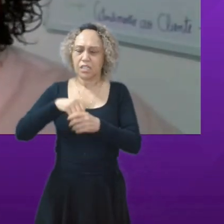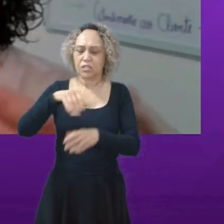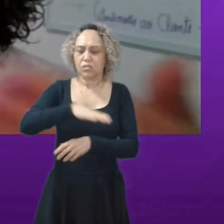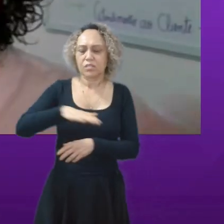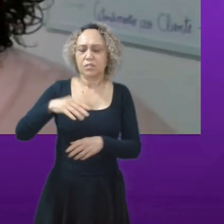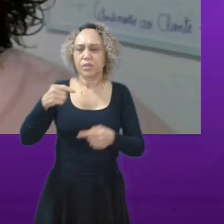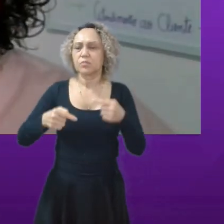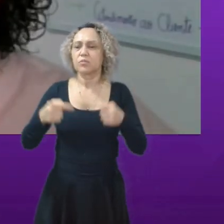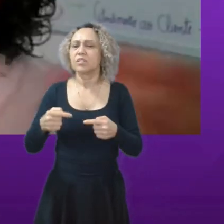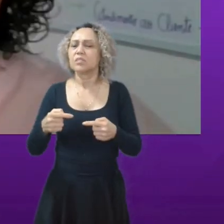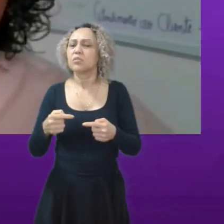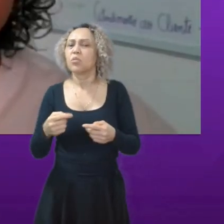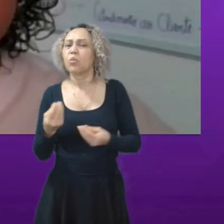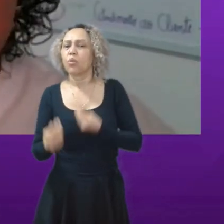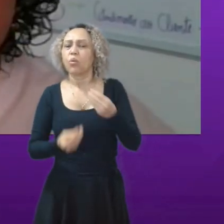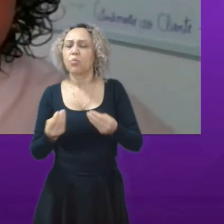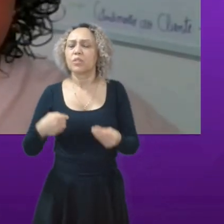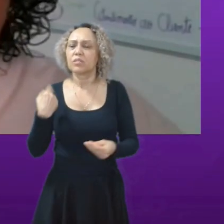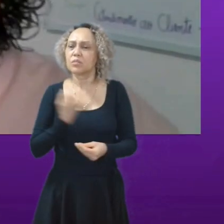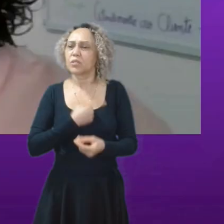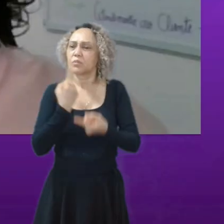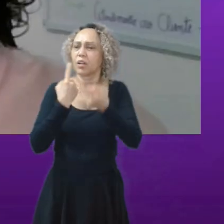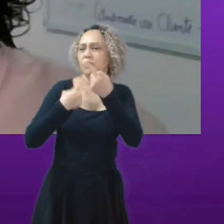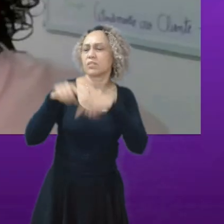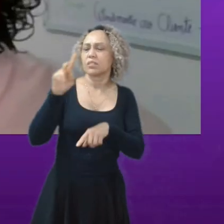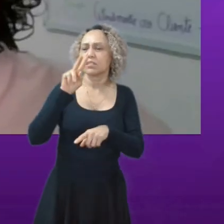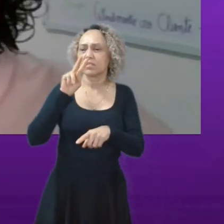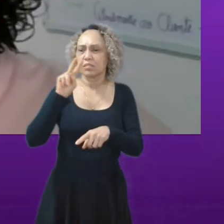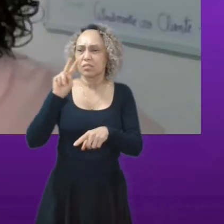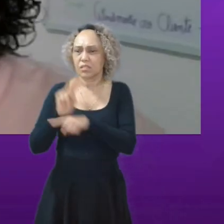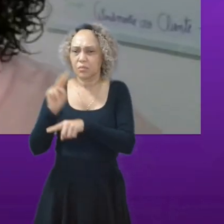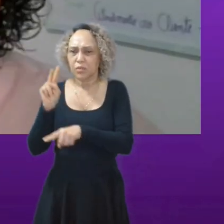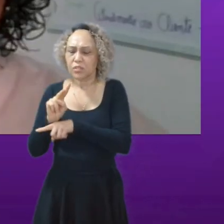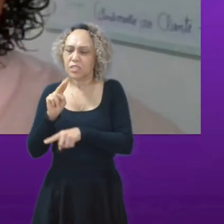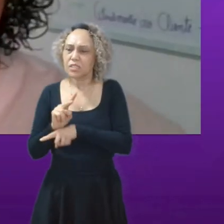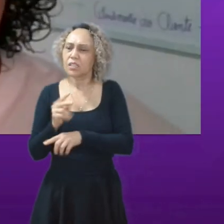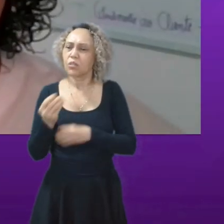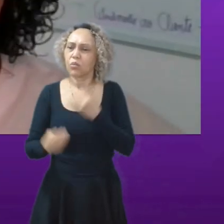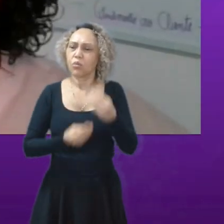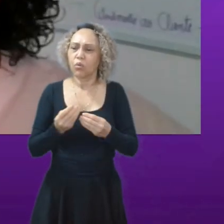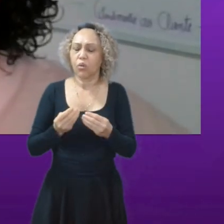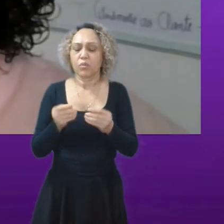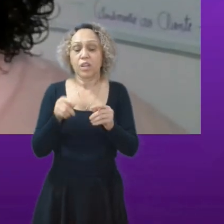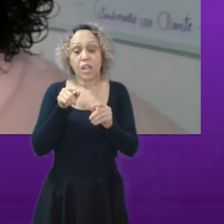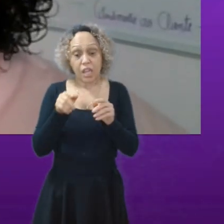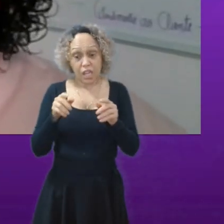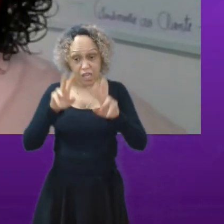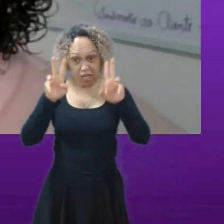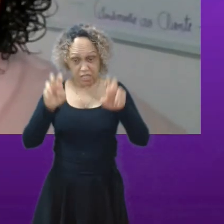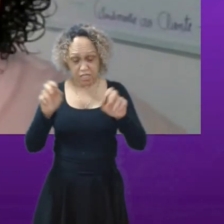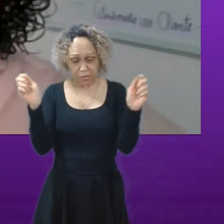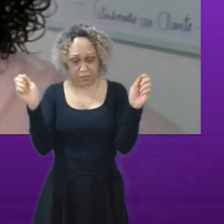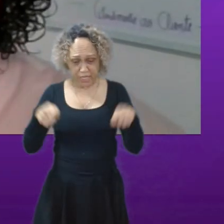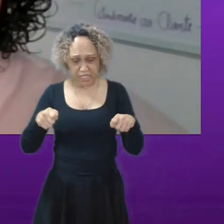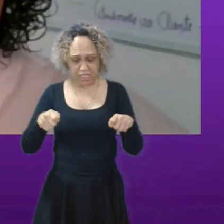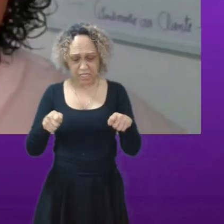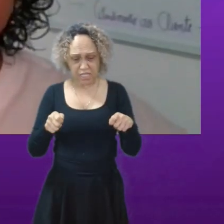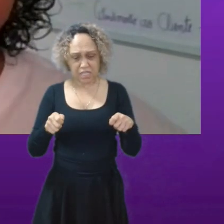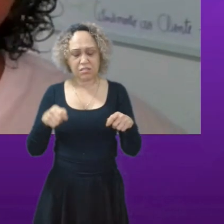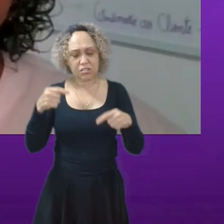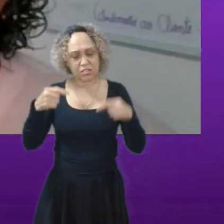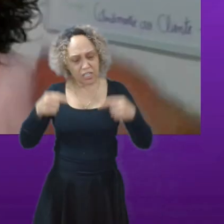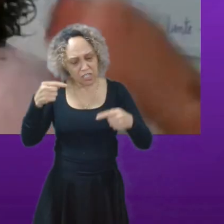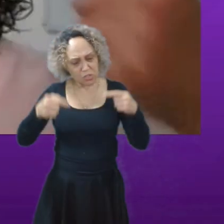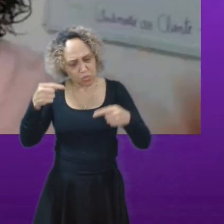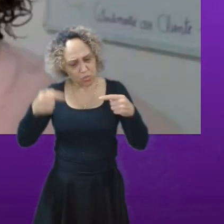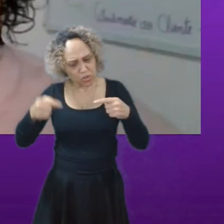gente pode avançar na proteção. Eu acho que isso precisa estar na ordem do dia, sabe? E a gente precisa começar a